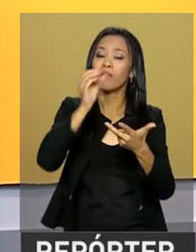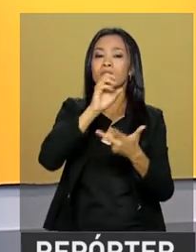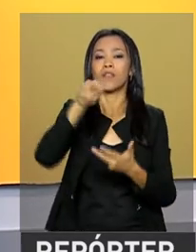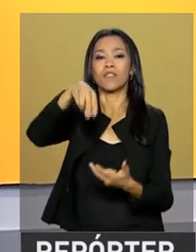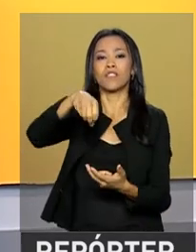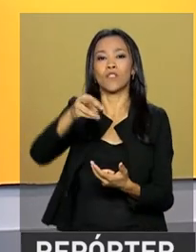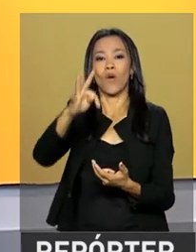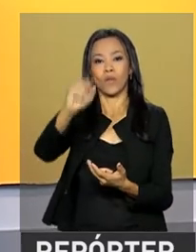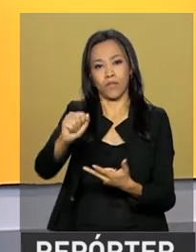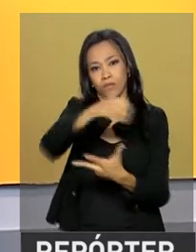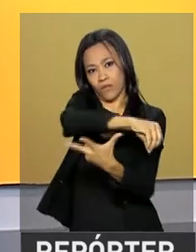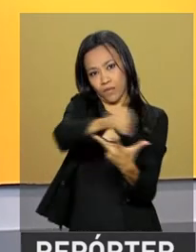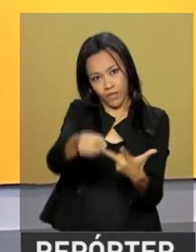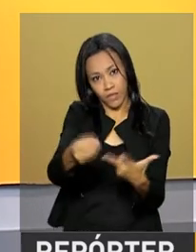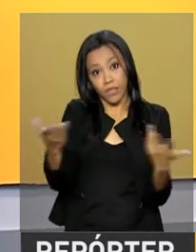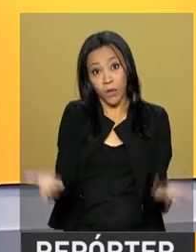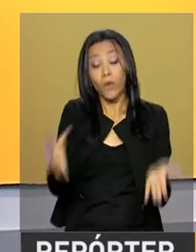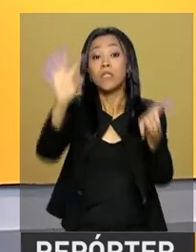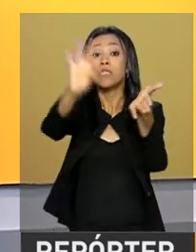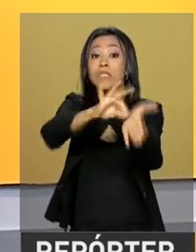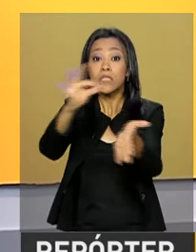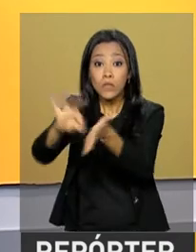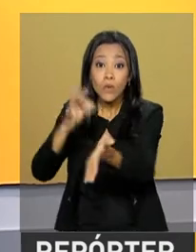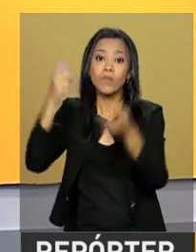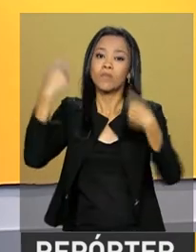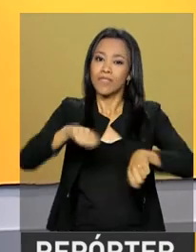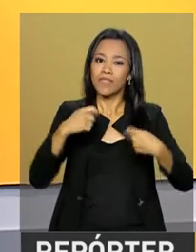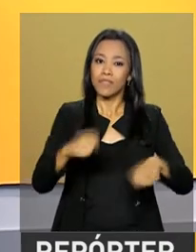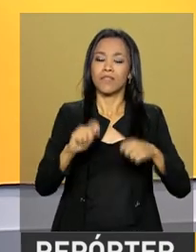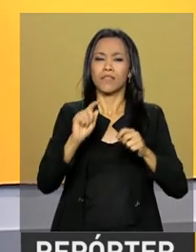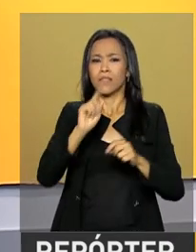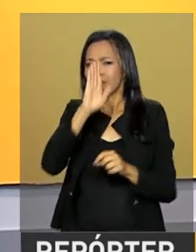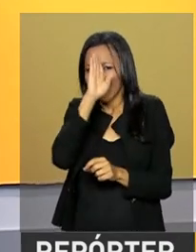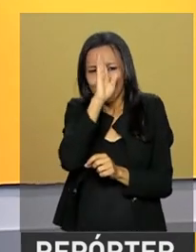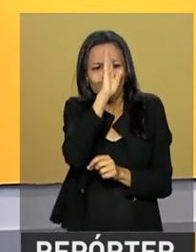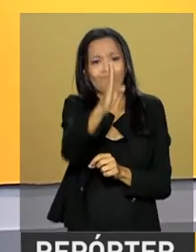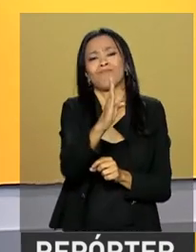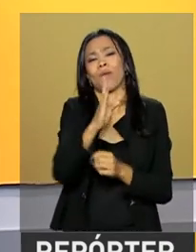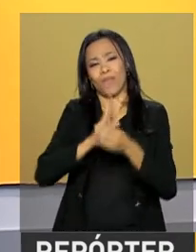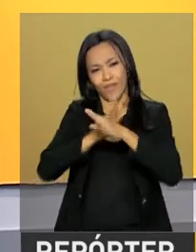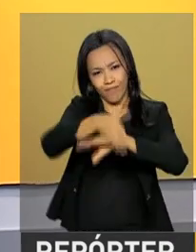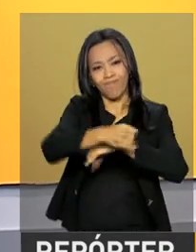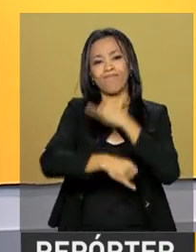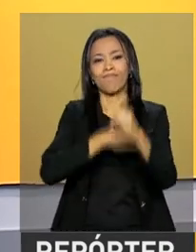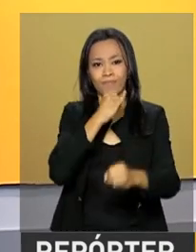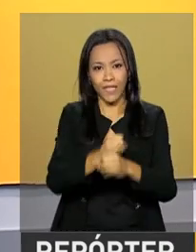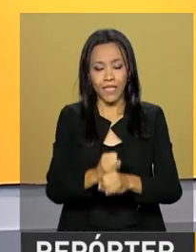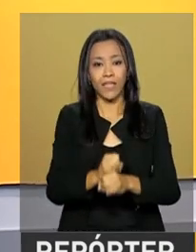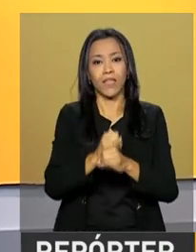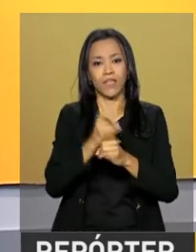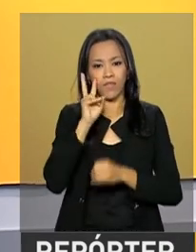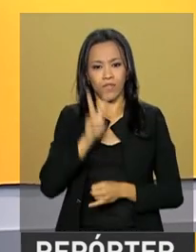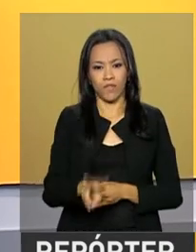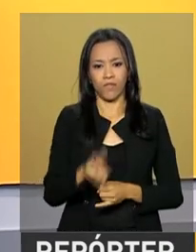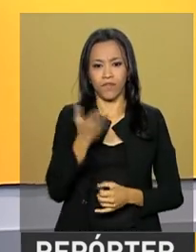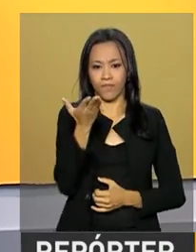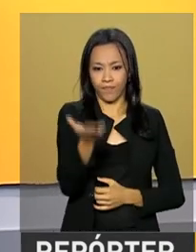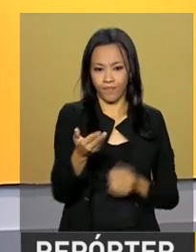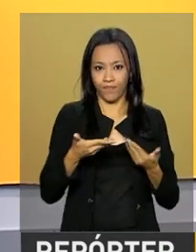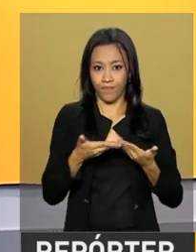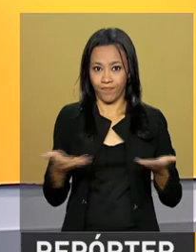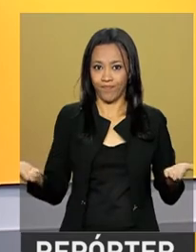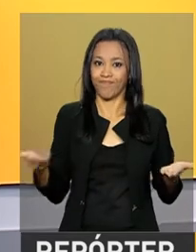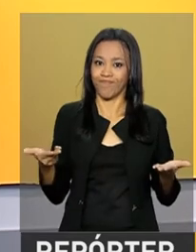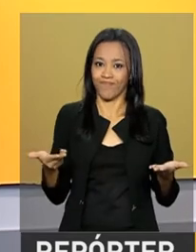no enem as inscrições devem ser feitas exclusivamente pela internet na página que aparecem no